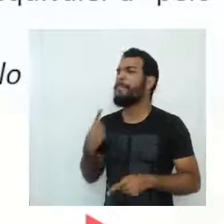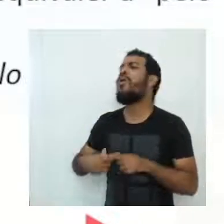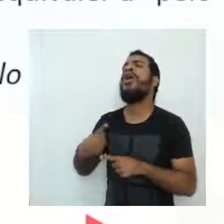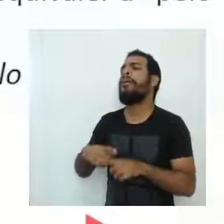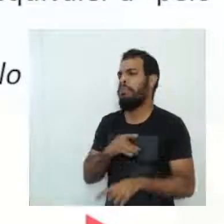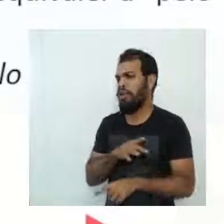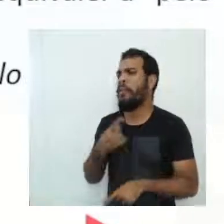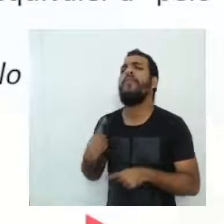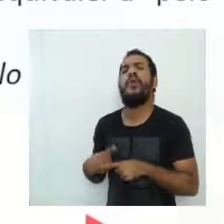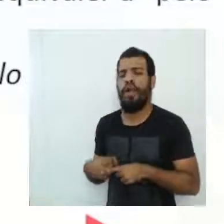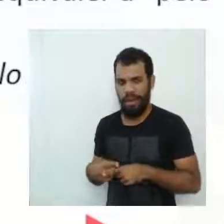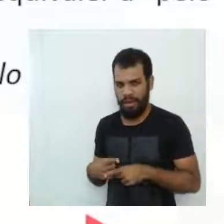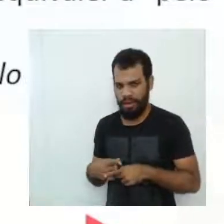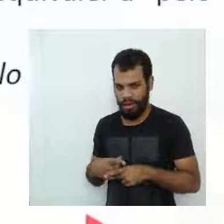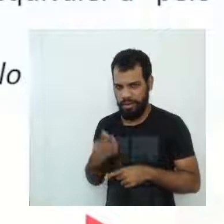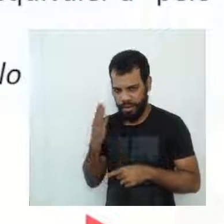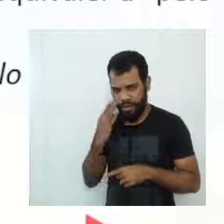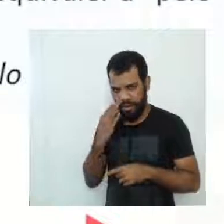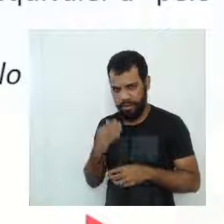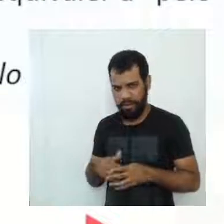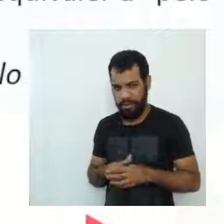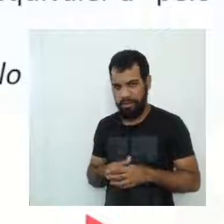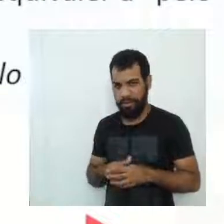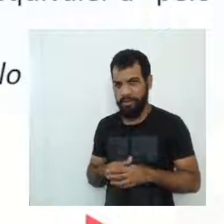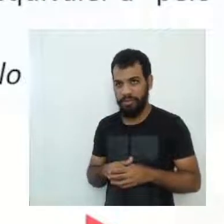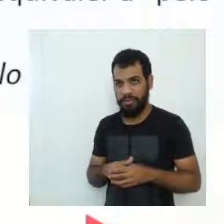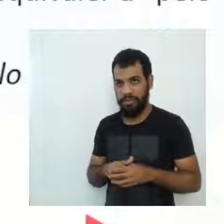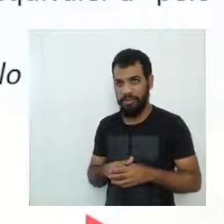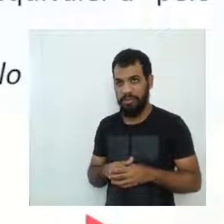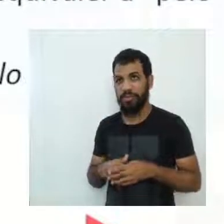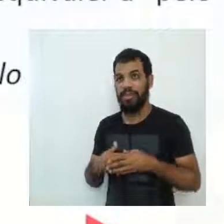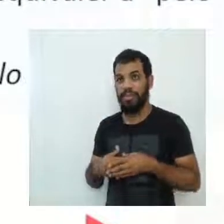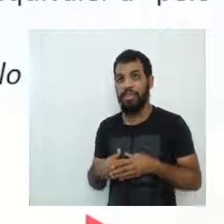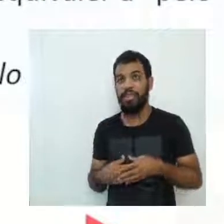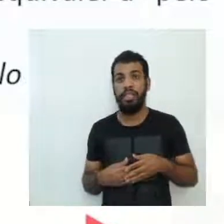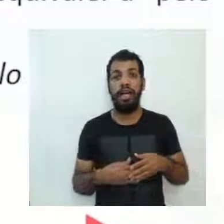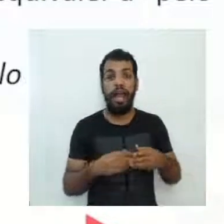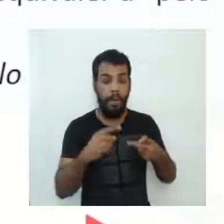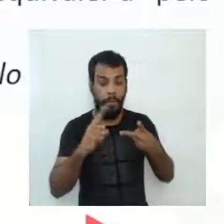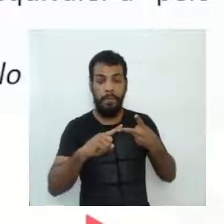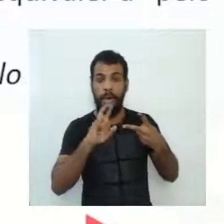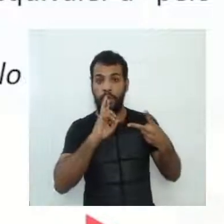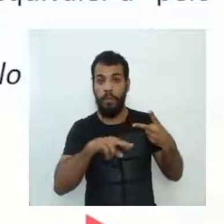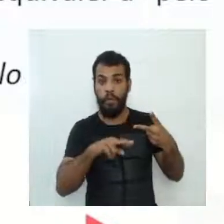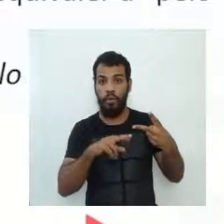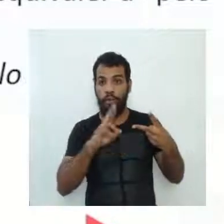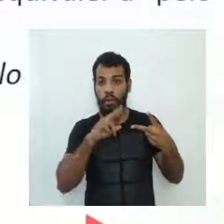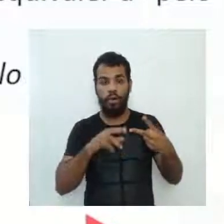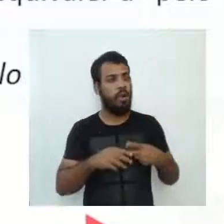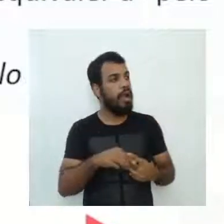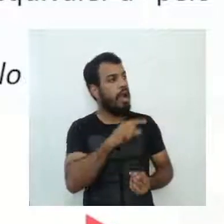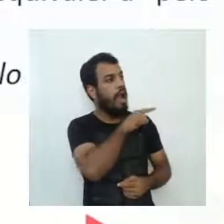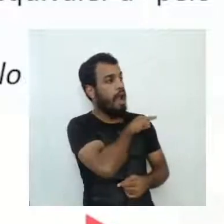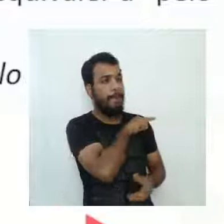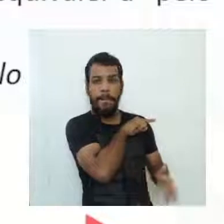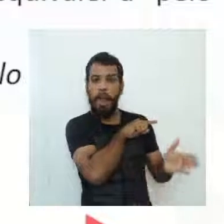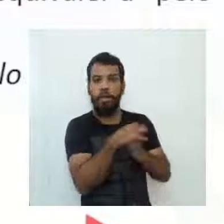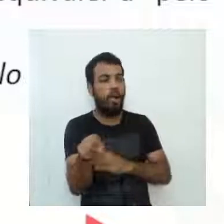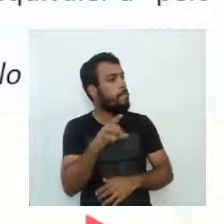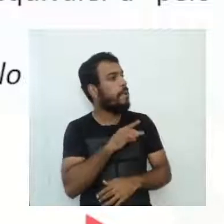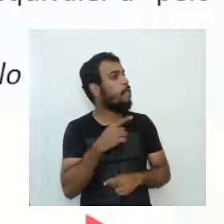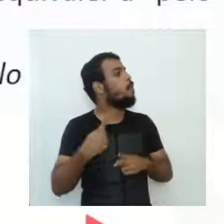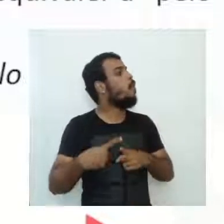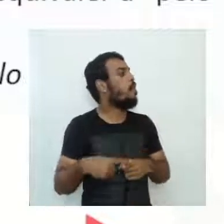no segundo caso, é uma pergunta indireta. Vejam só. Ele perguntou por que o outro estava com medo. A